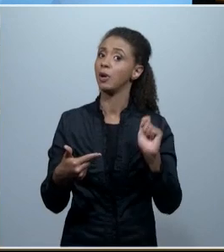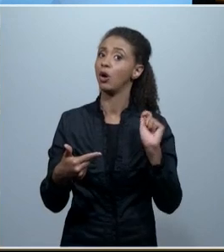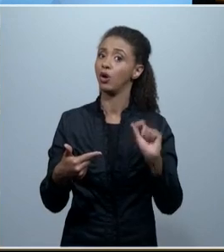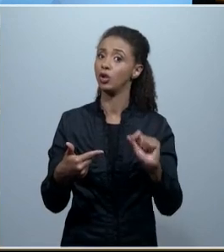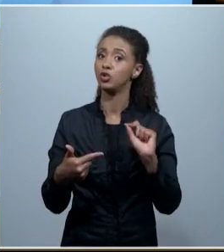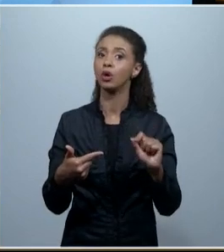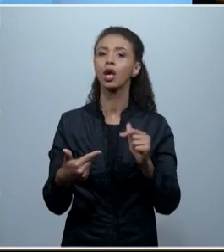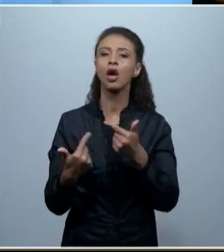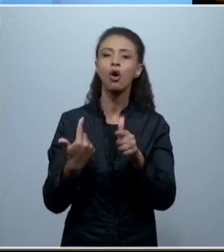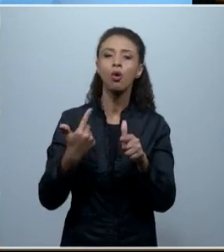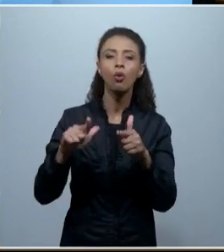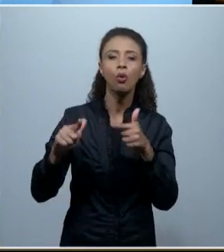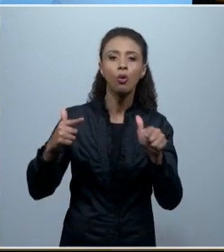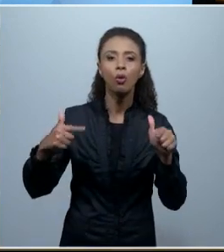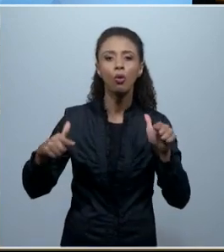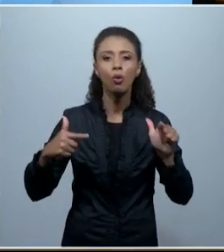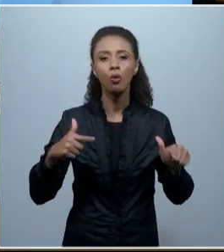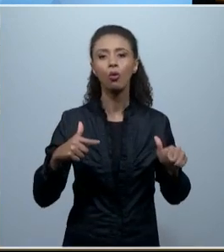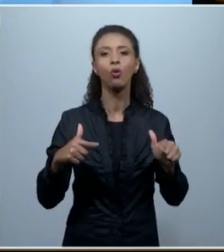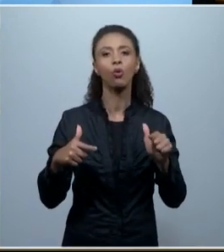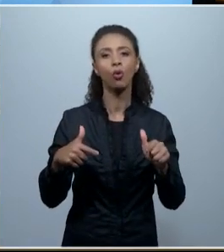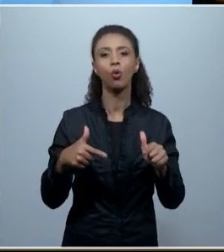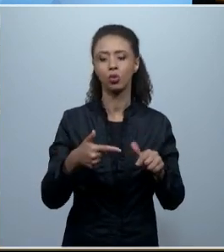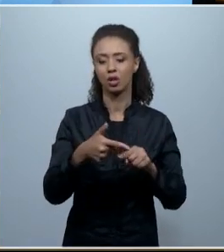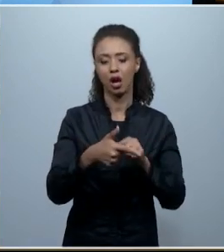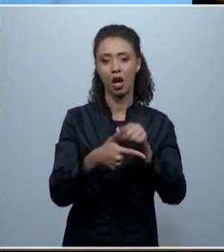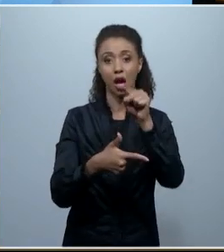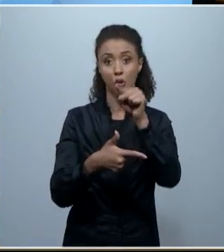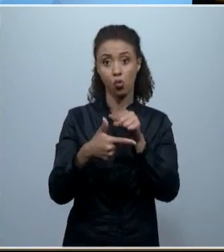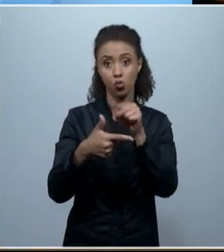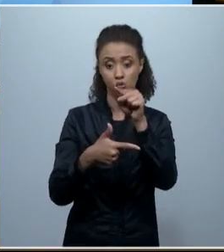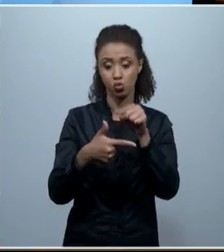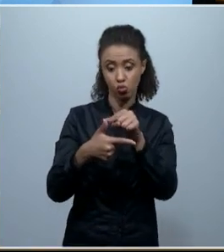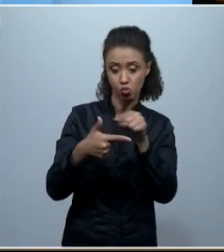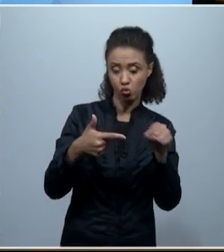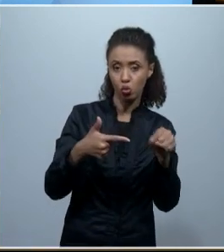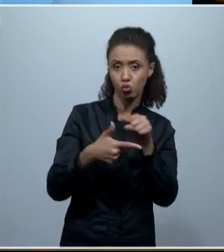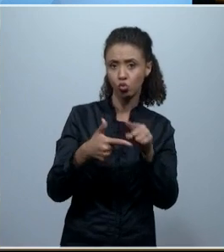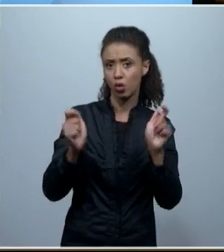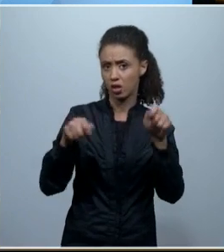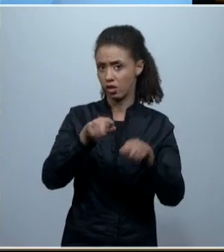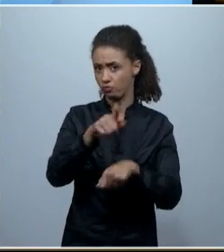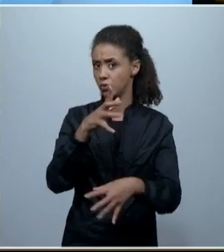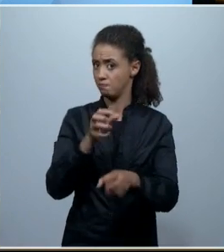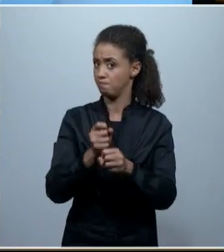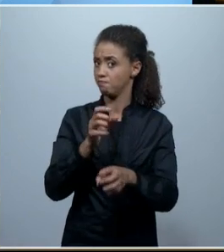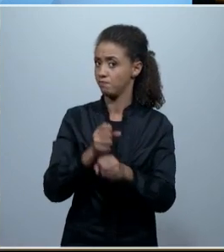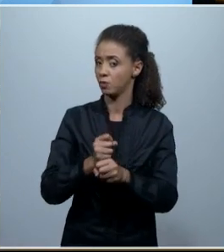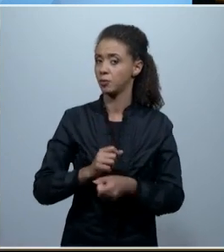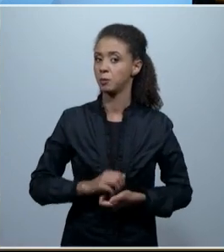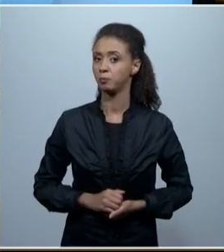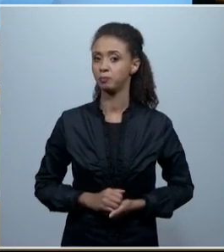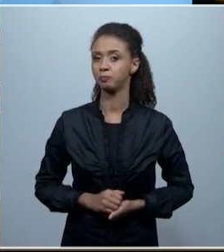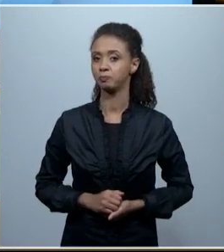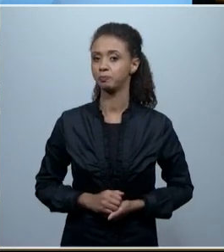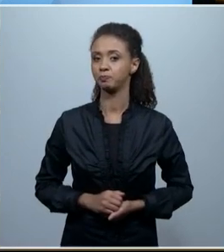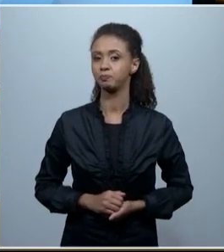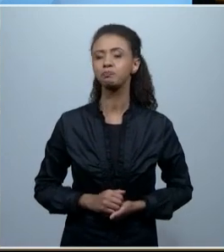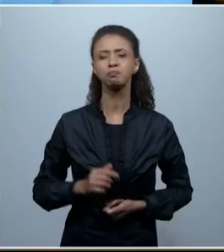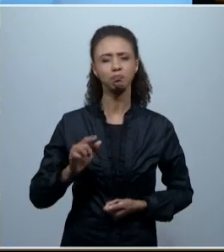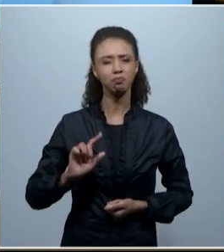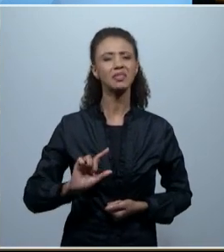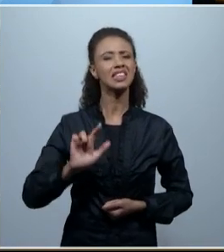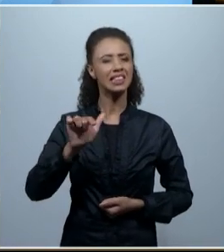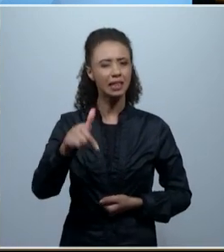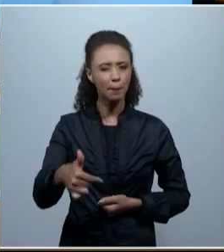todas as alturas da jóia ah então eu vou eu também eu vou depois